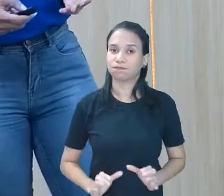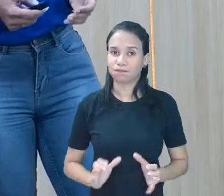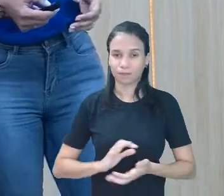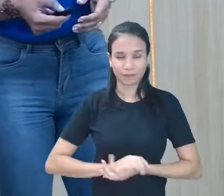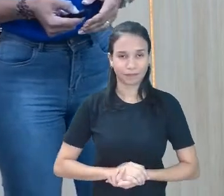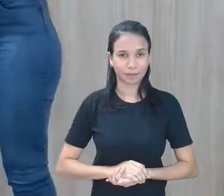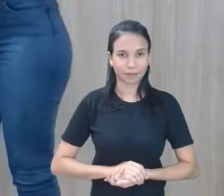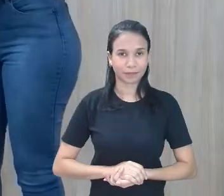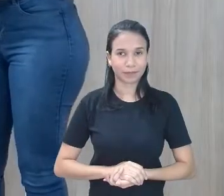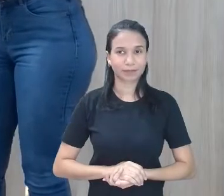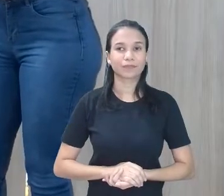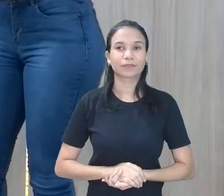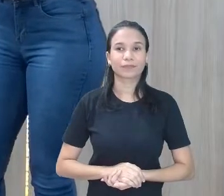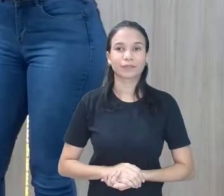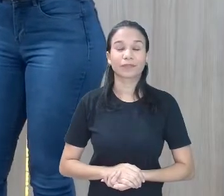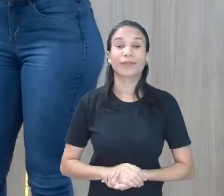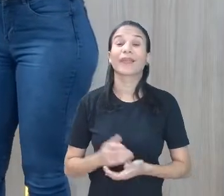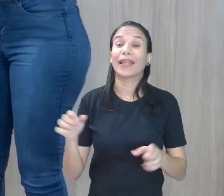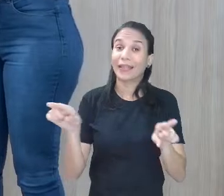também.